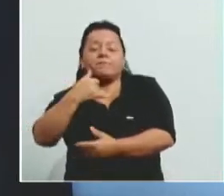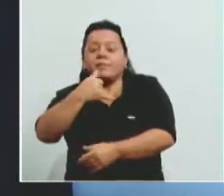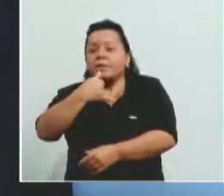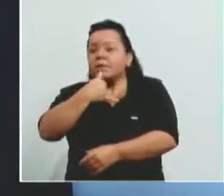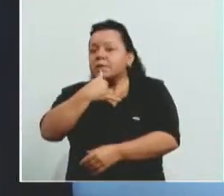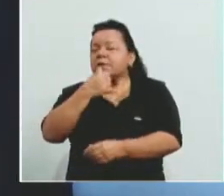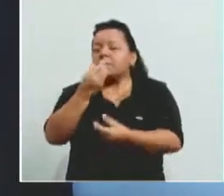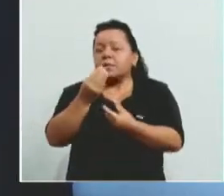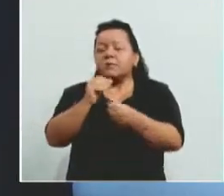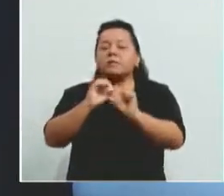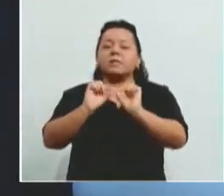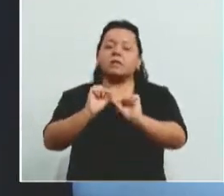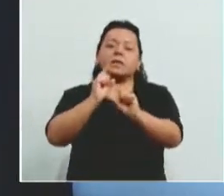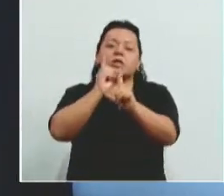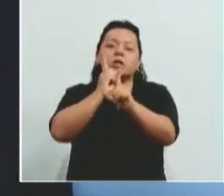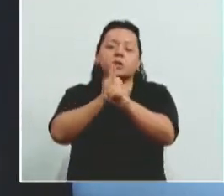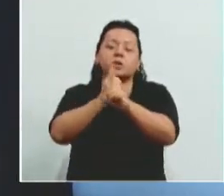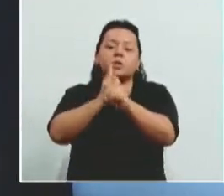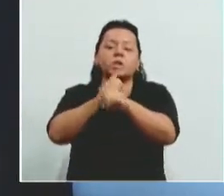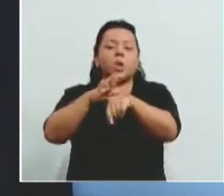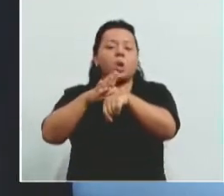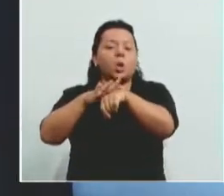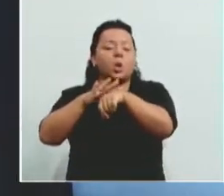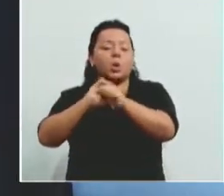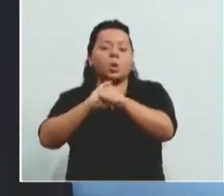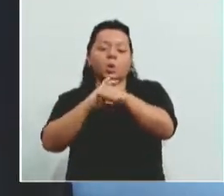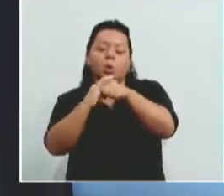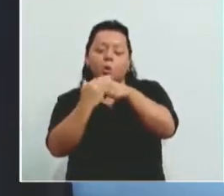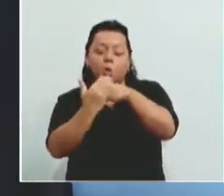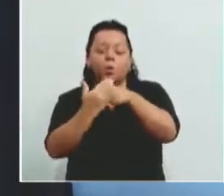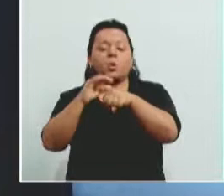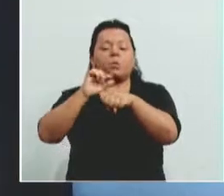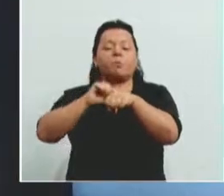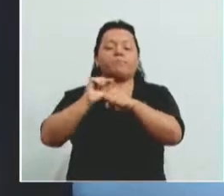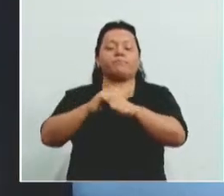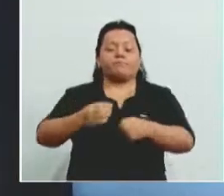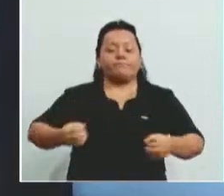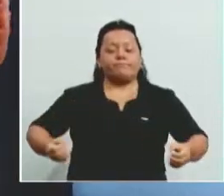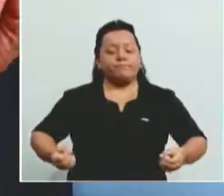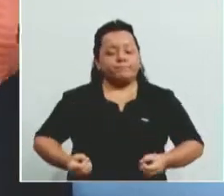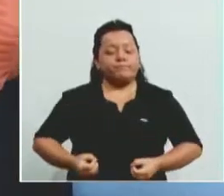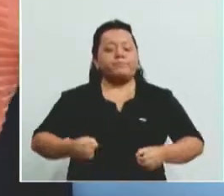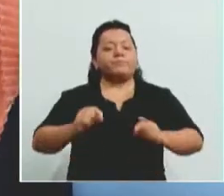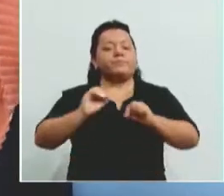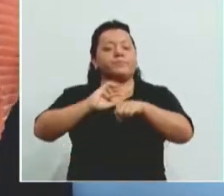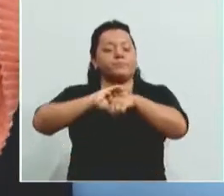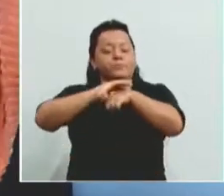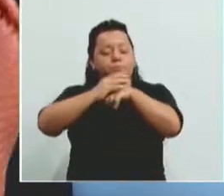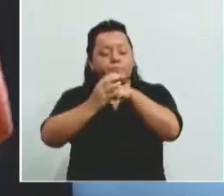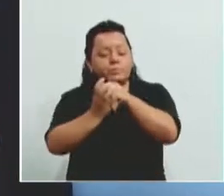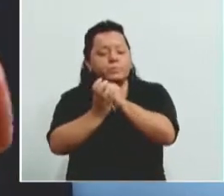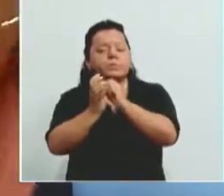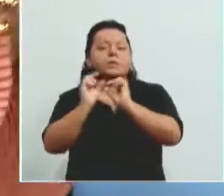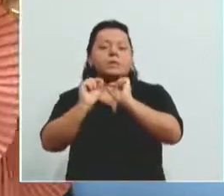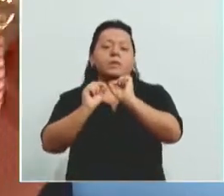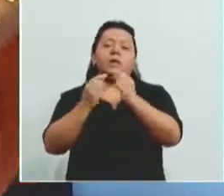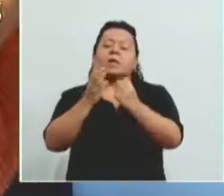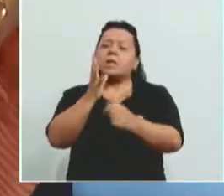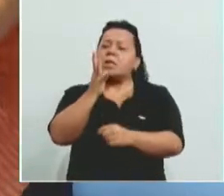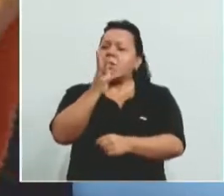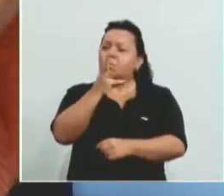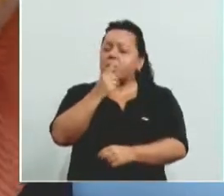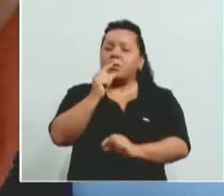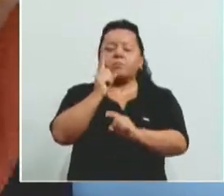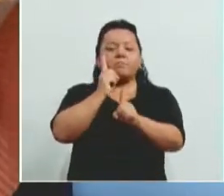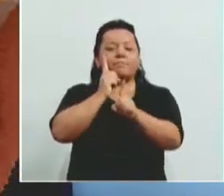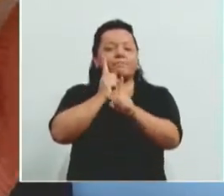conta da descoberta da doença de forma tardia, porque quando descobre mais precocemente, a gente pode evitar esse